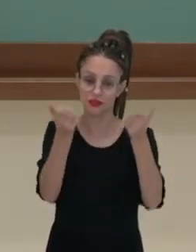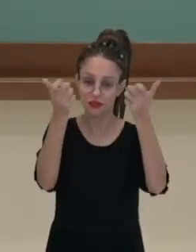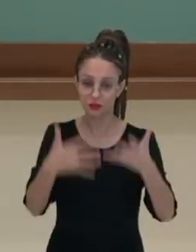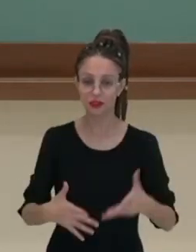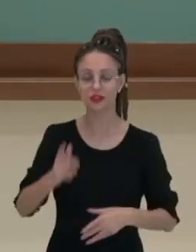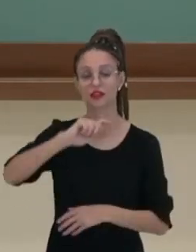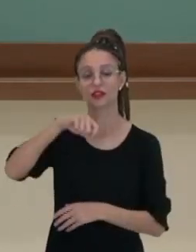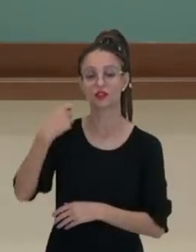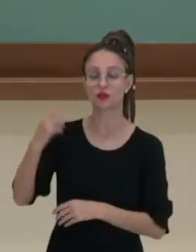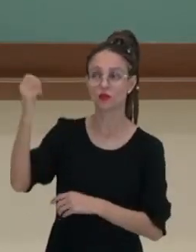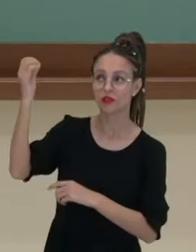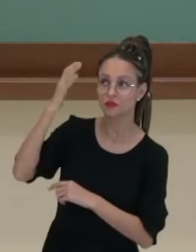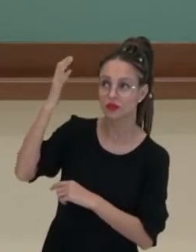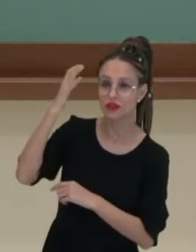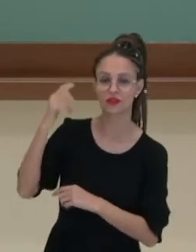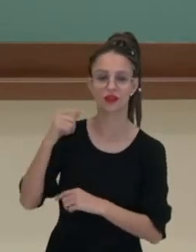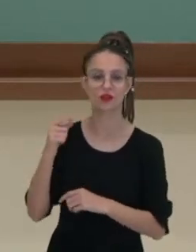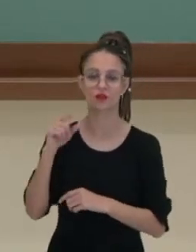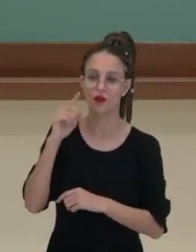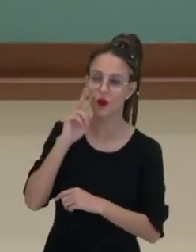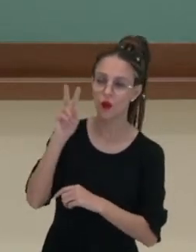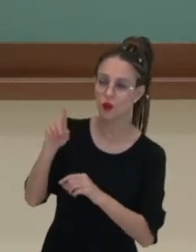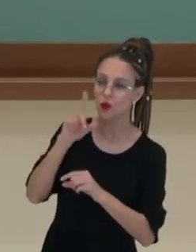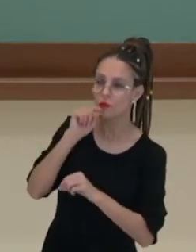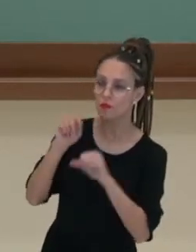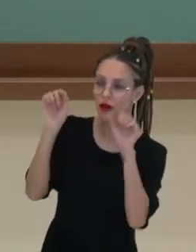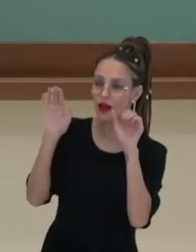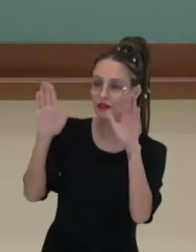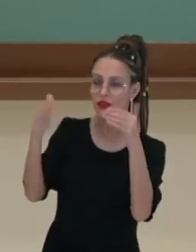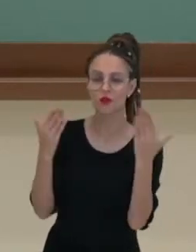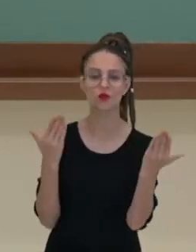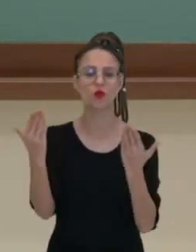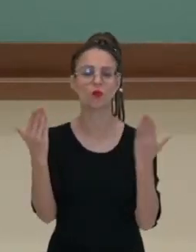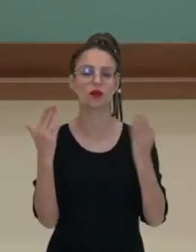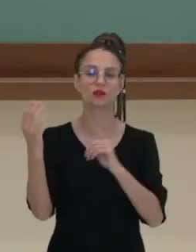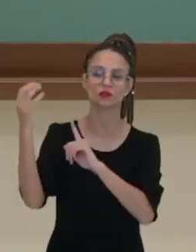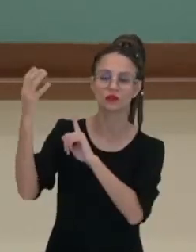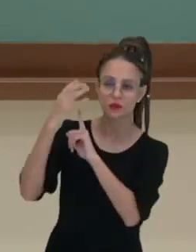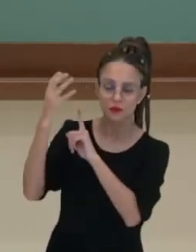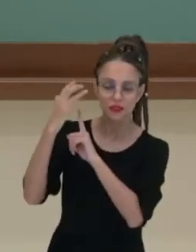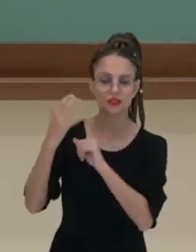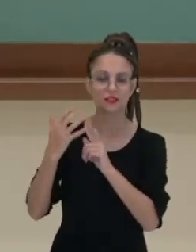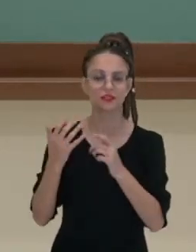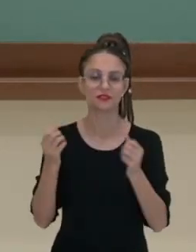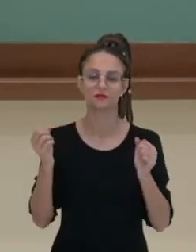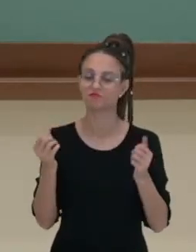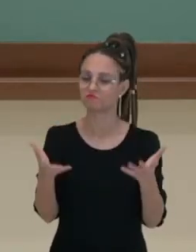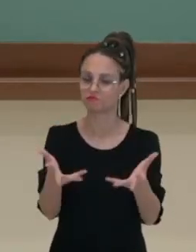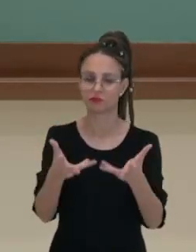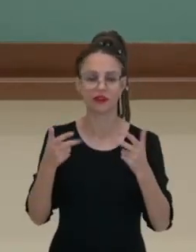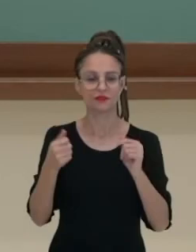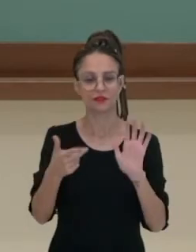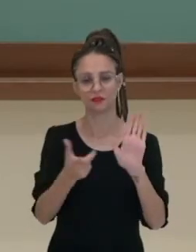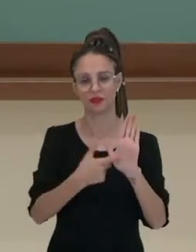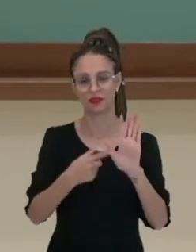os pássaros e comparou os pássaros à inspiração, fez uma brilhante